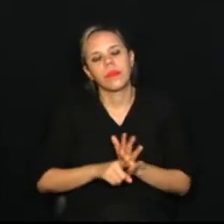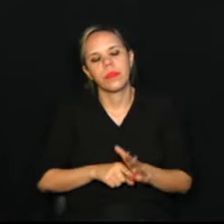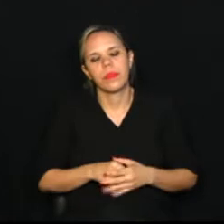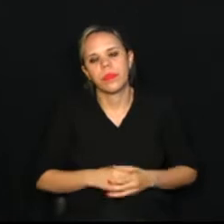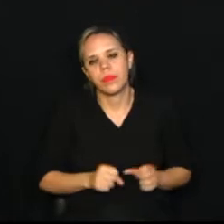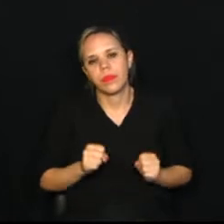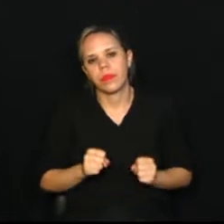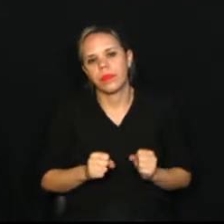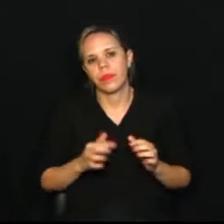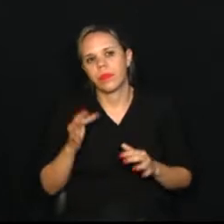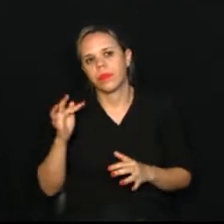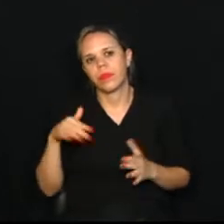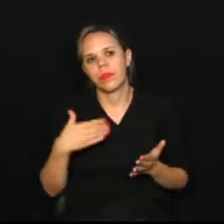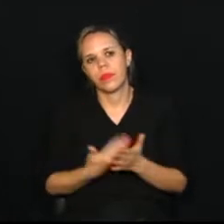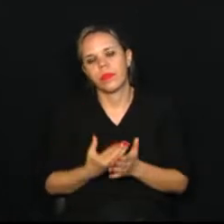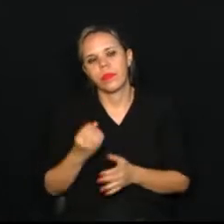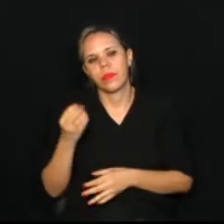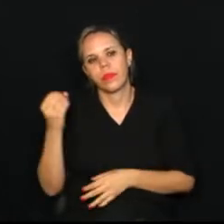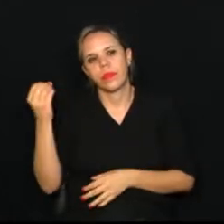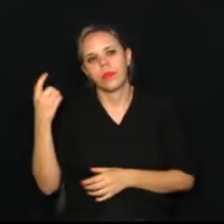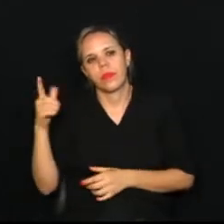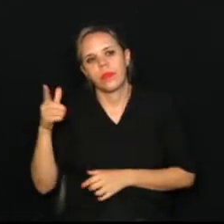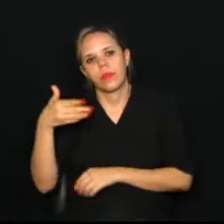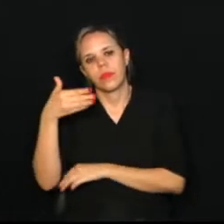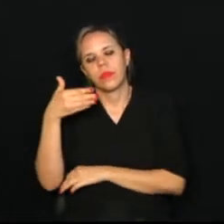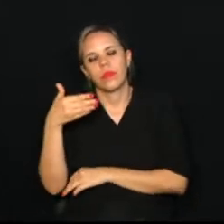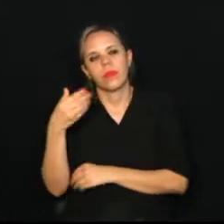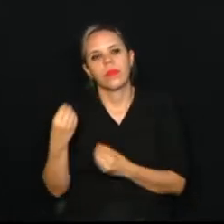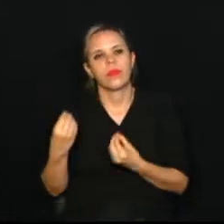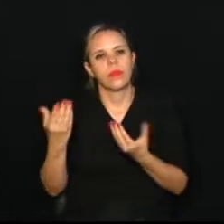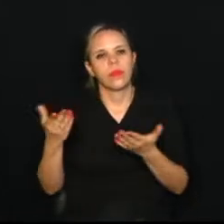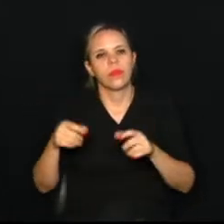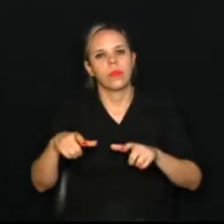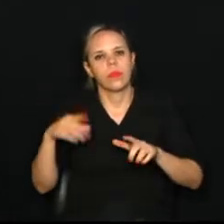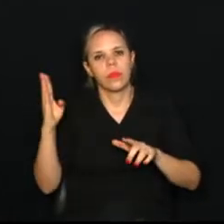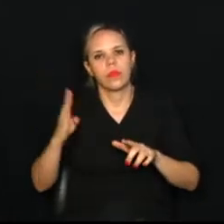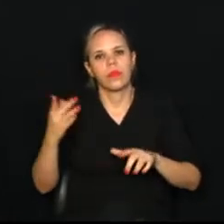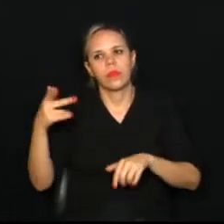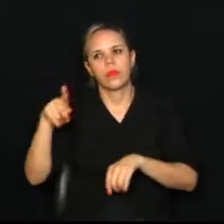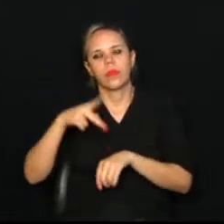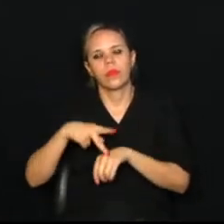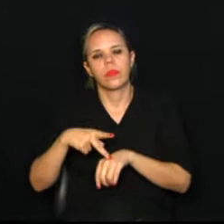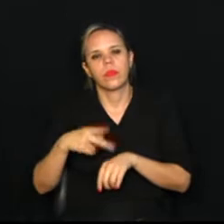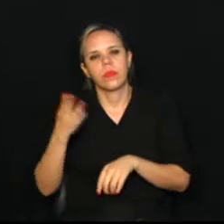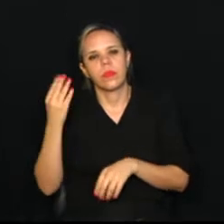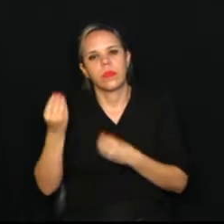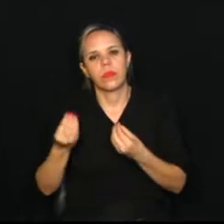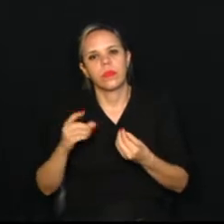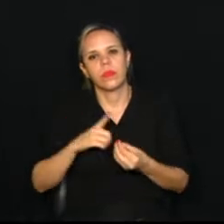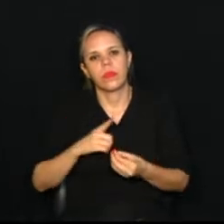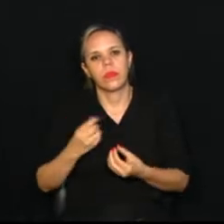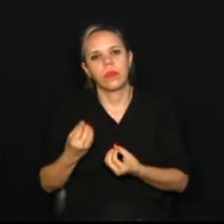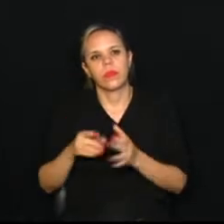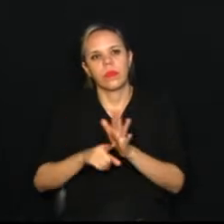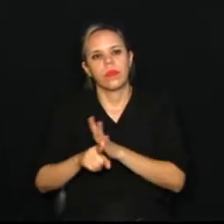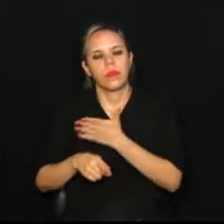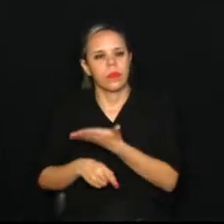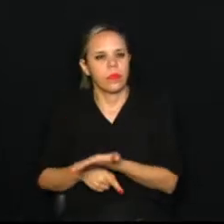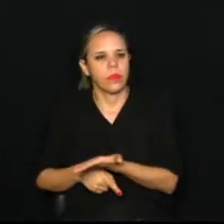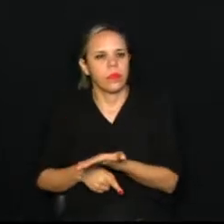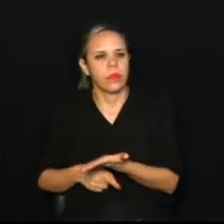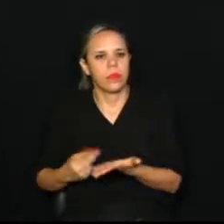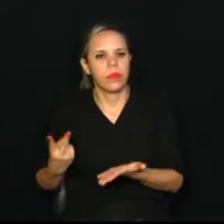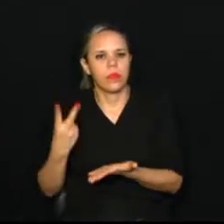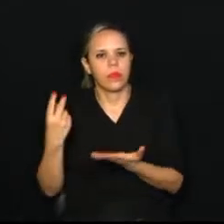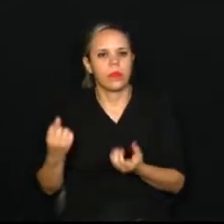possam amanhã até viajar, ir para um hotel, etc., no Brasil ou no exterior, sabendo que aquela informação vai ser